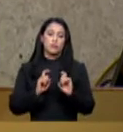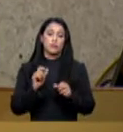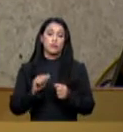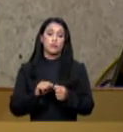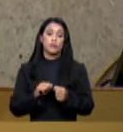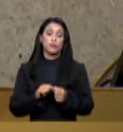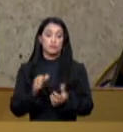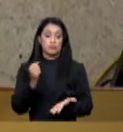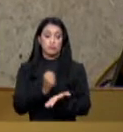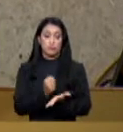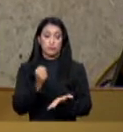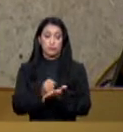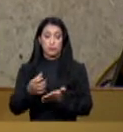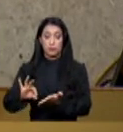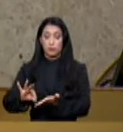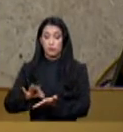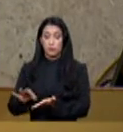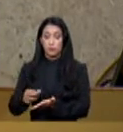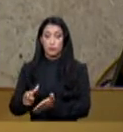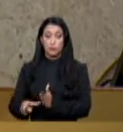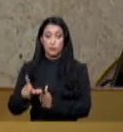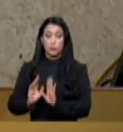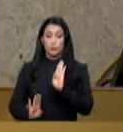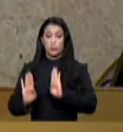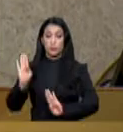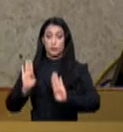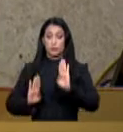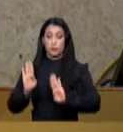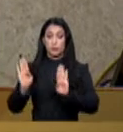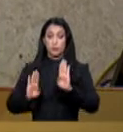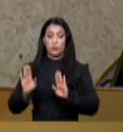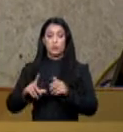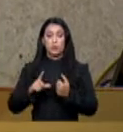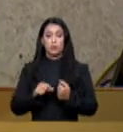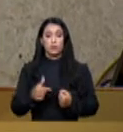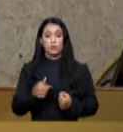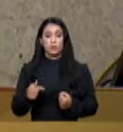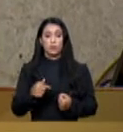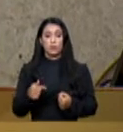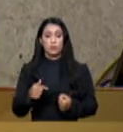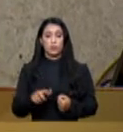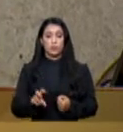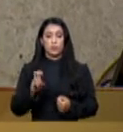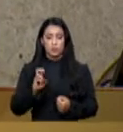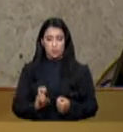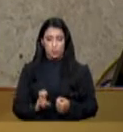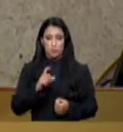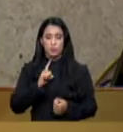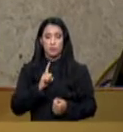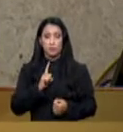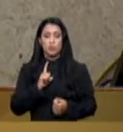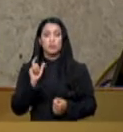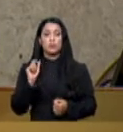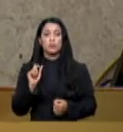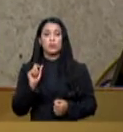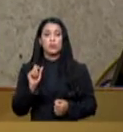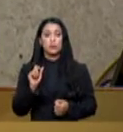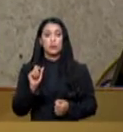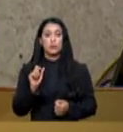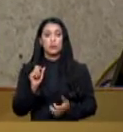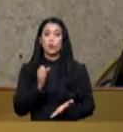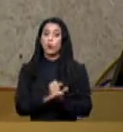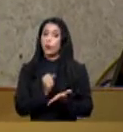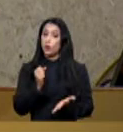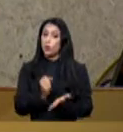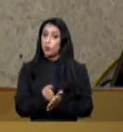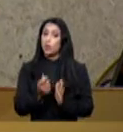celebração de contrato de concessão mediante prévia licitação no termos do artigo 175, vedada a sua disciplina mediante